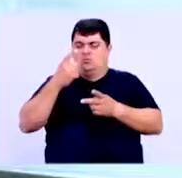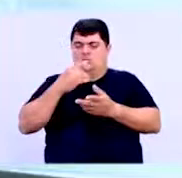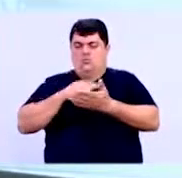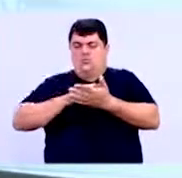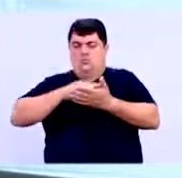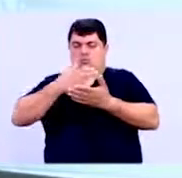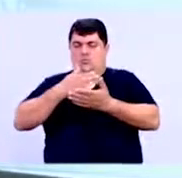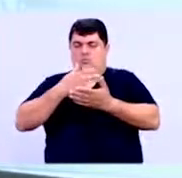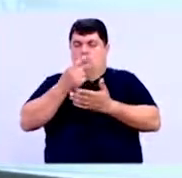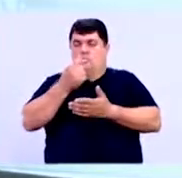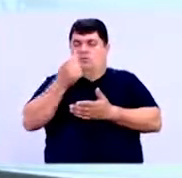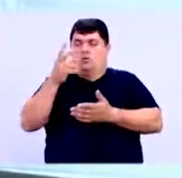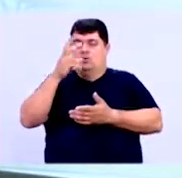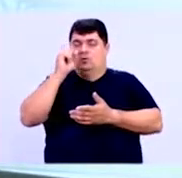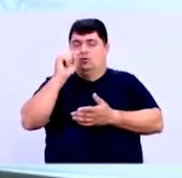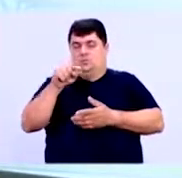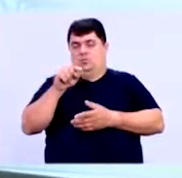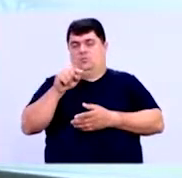5 mil.